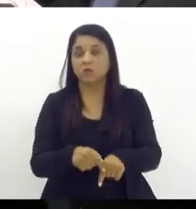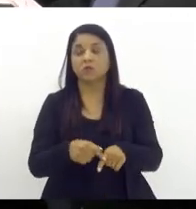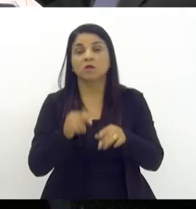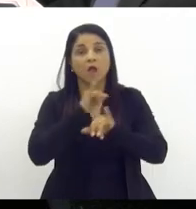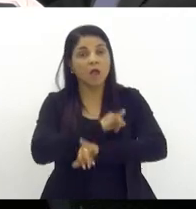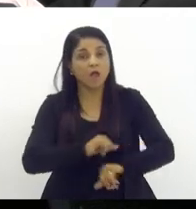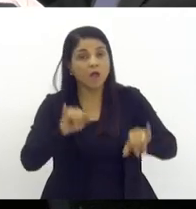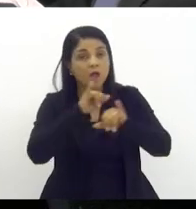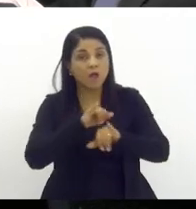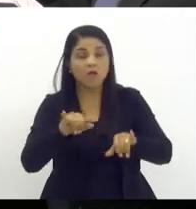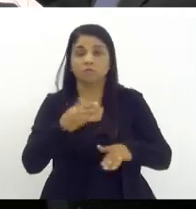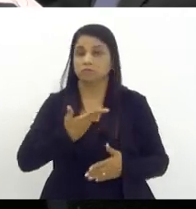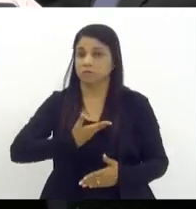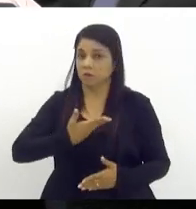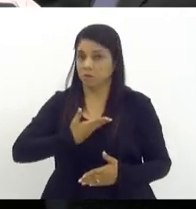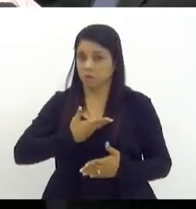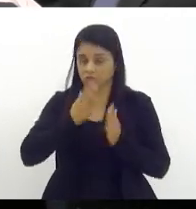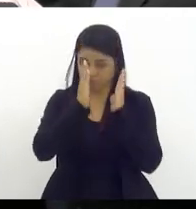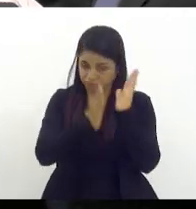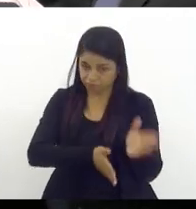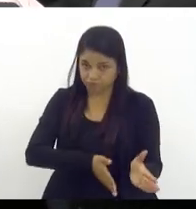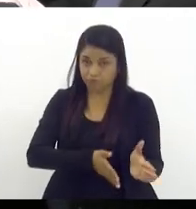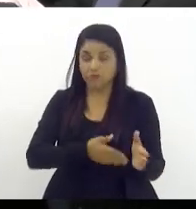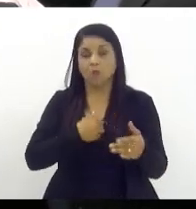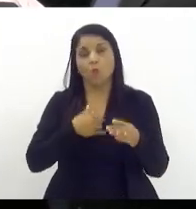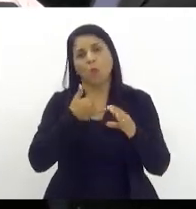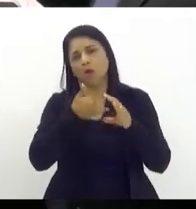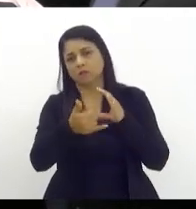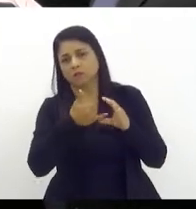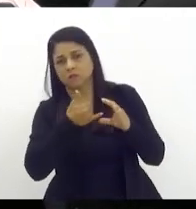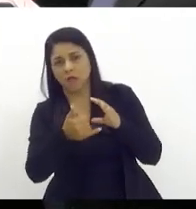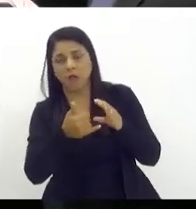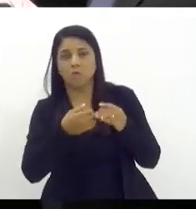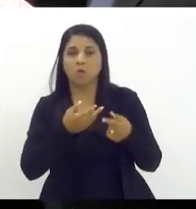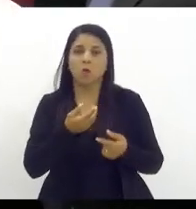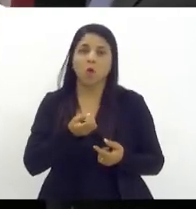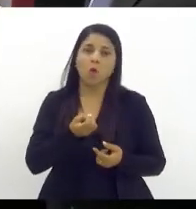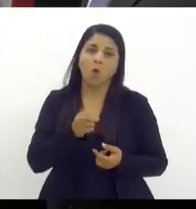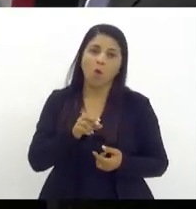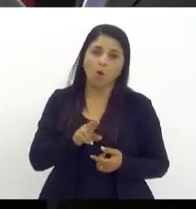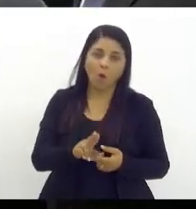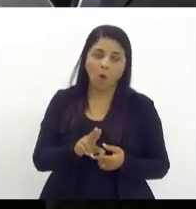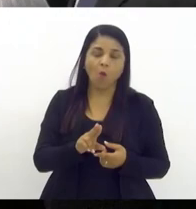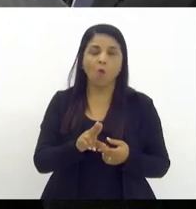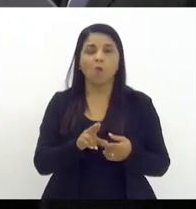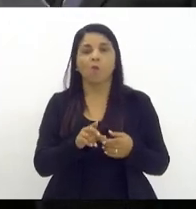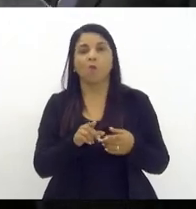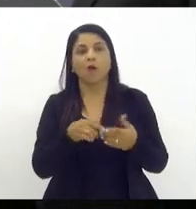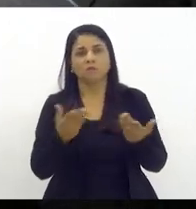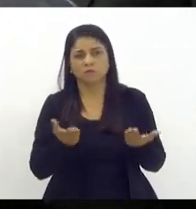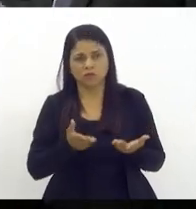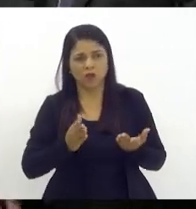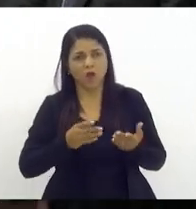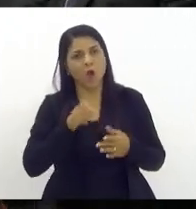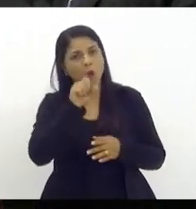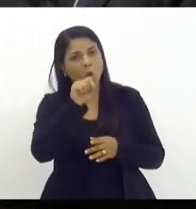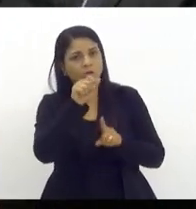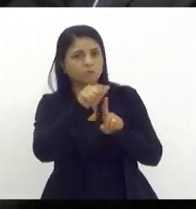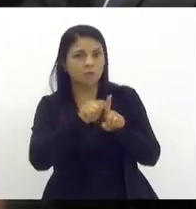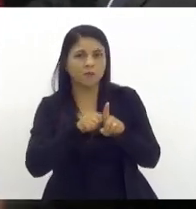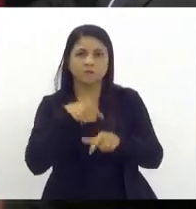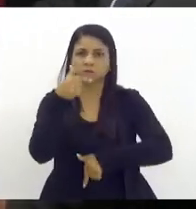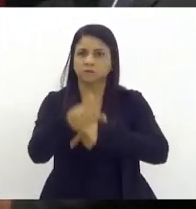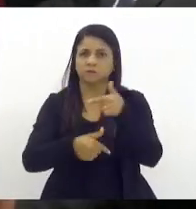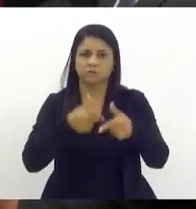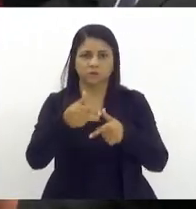divulgar anteriormente, seja para o grupo de WhatsApp, o parecer prévio, tenho feito isso até o presente momento, já são 8 meses de trabalho.